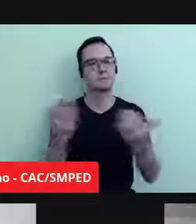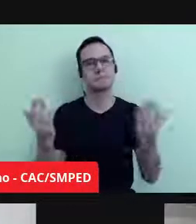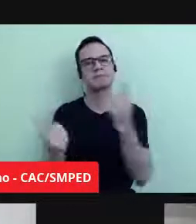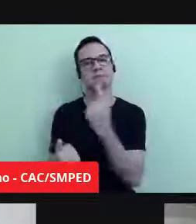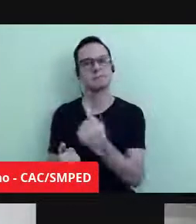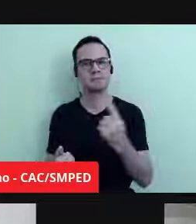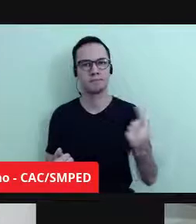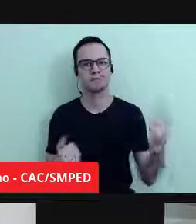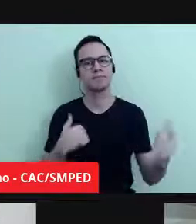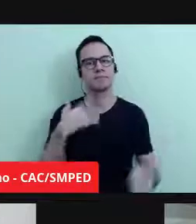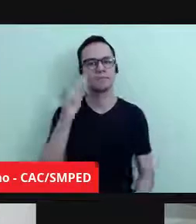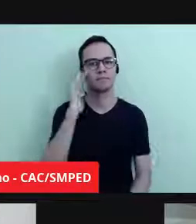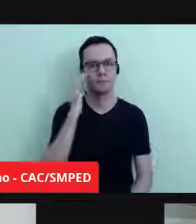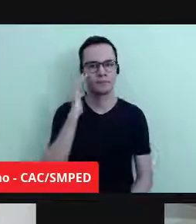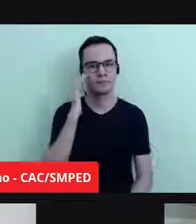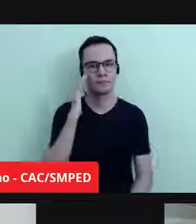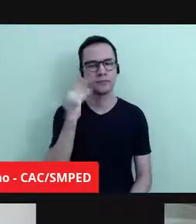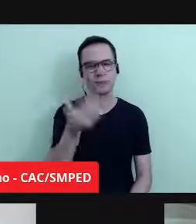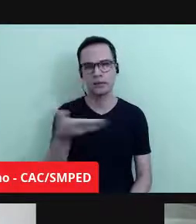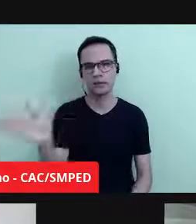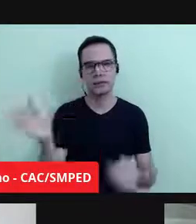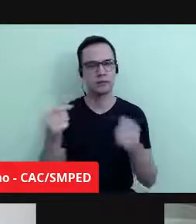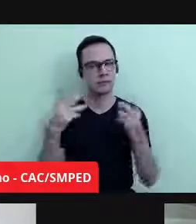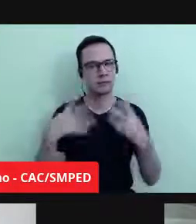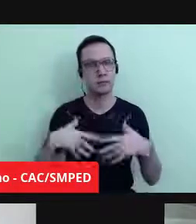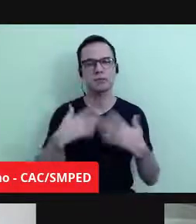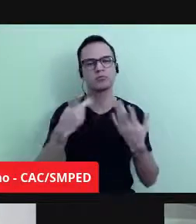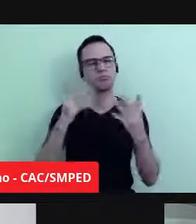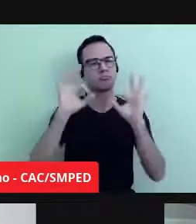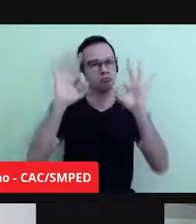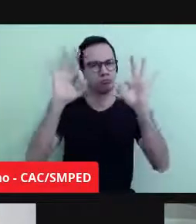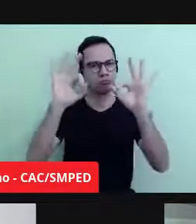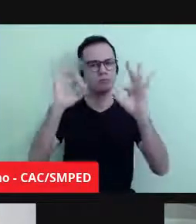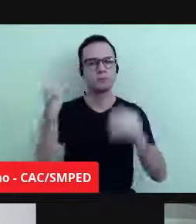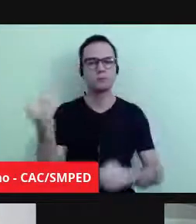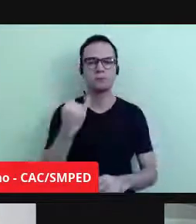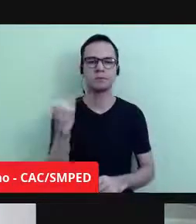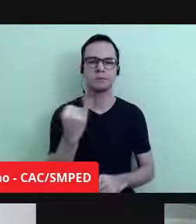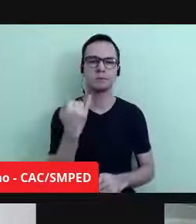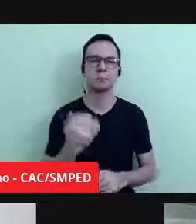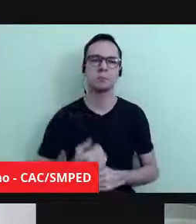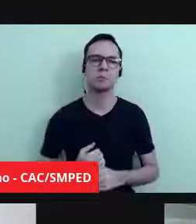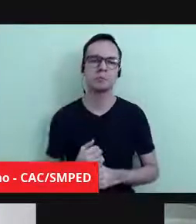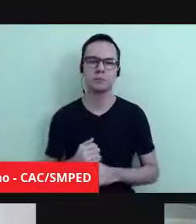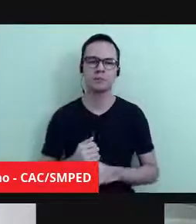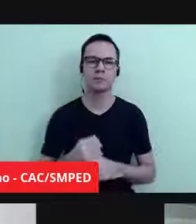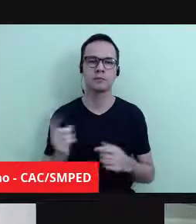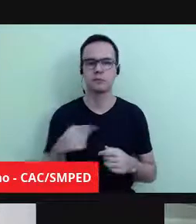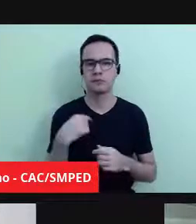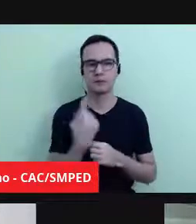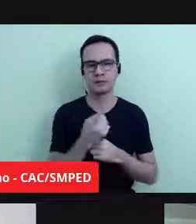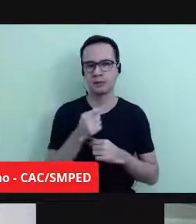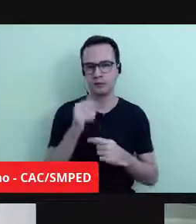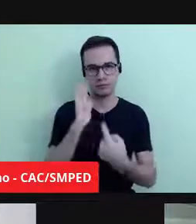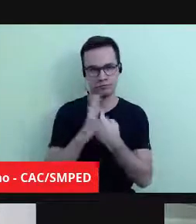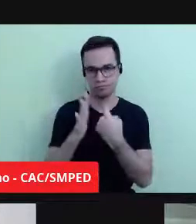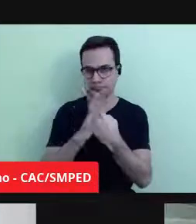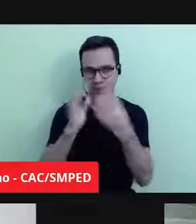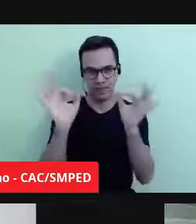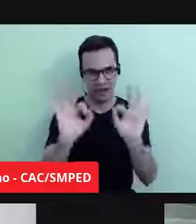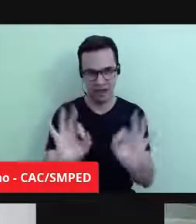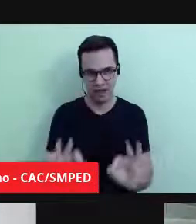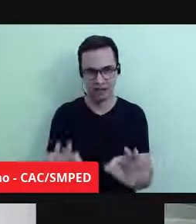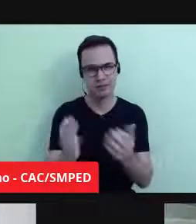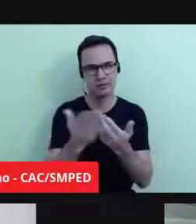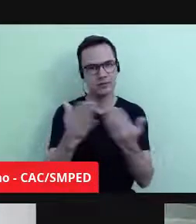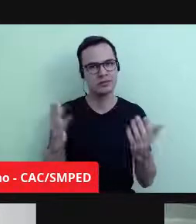uma... Cada um fez uma exposição muito rica, muito importante. A gente não tem perguntas do público, acho que vocês foram